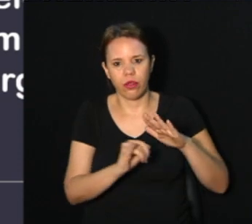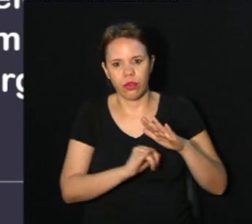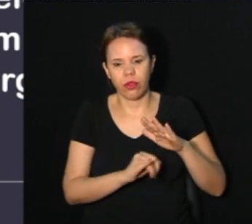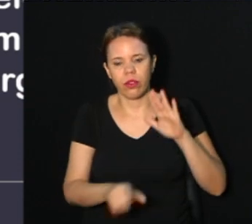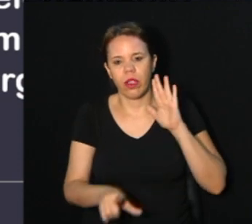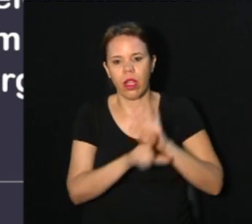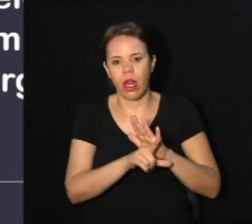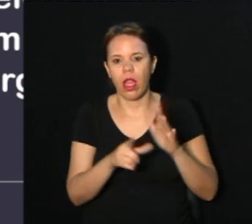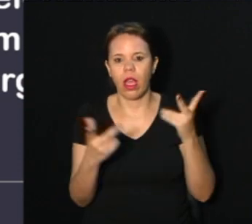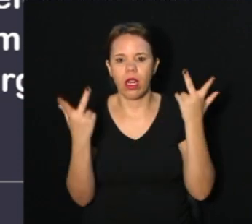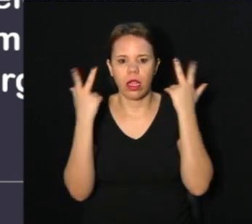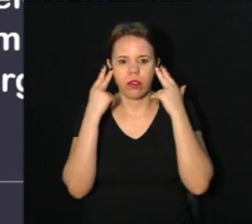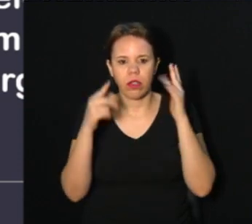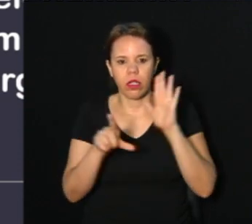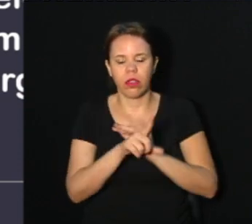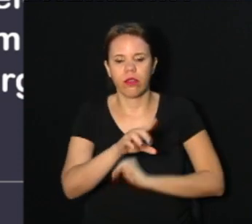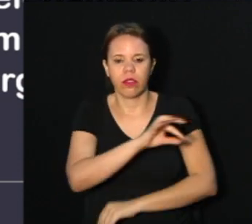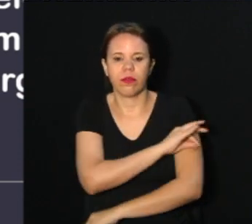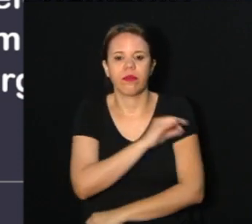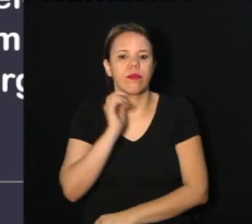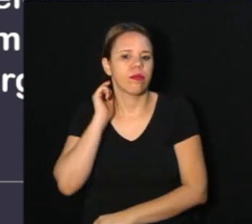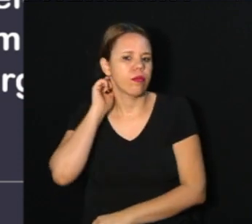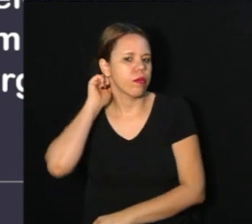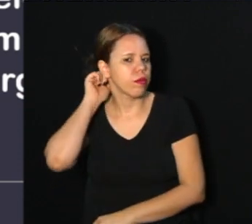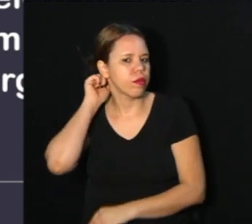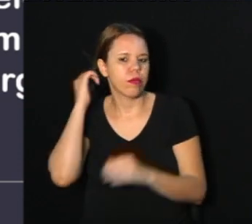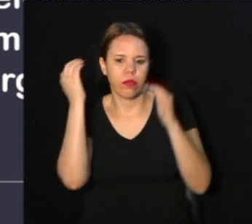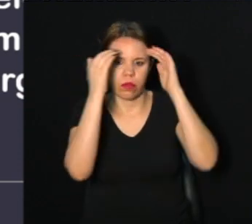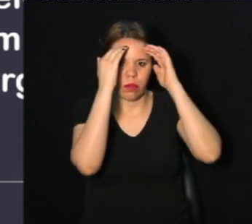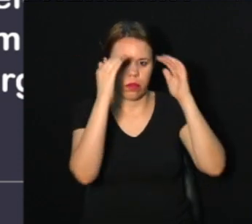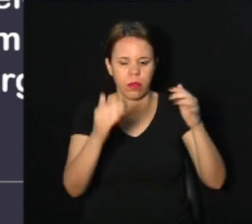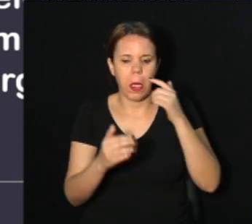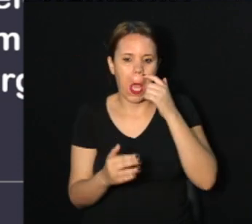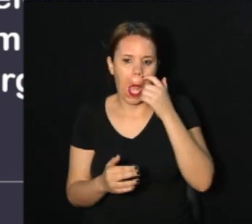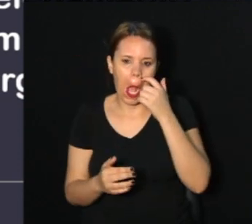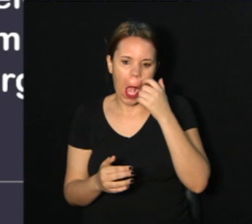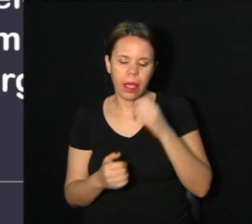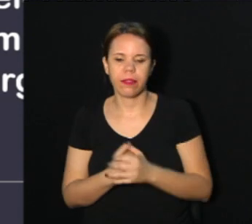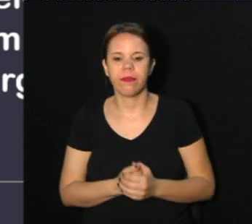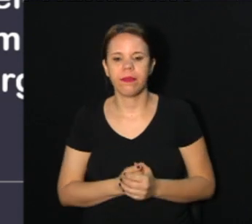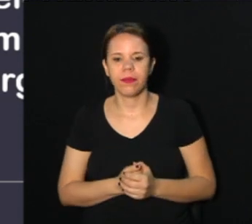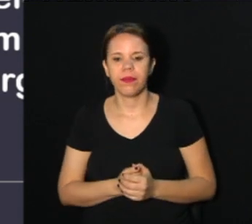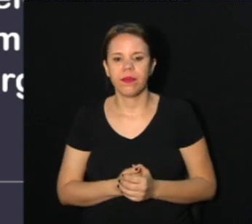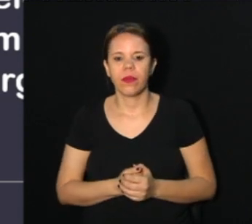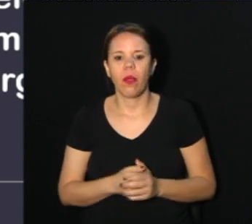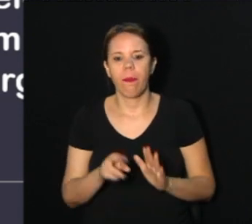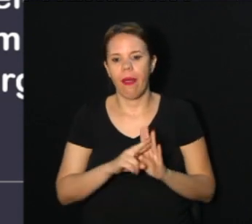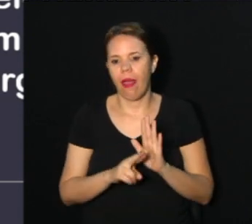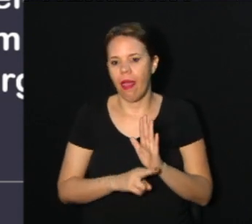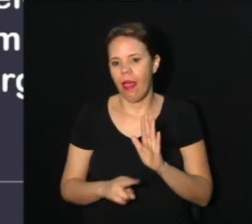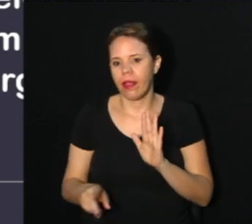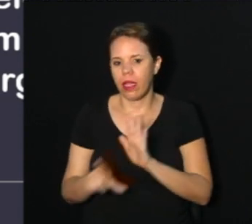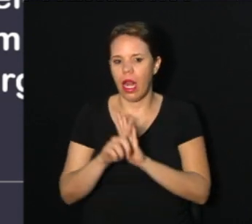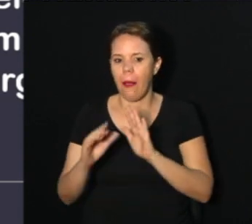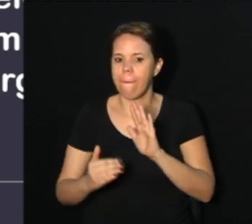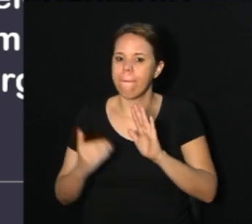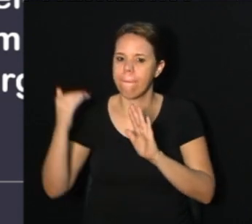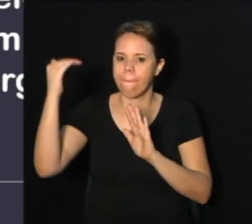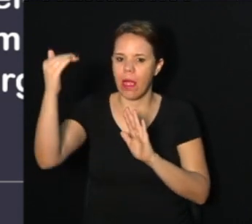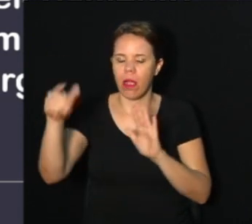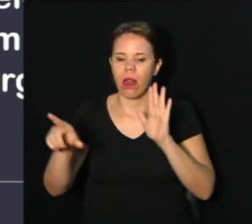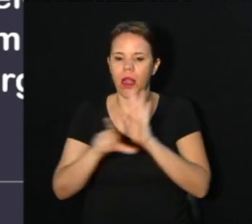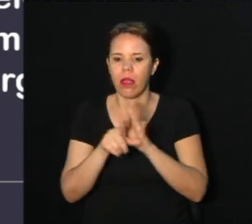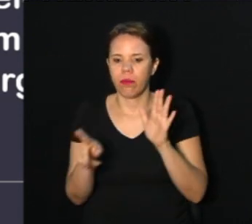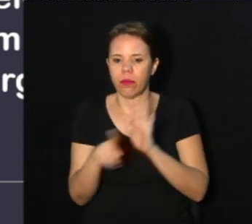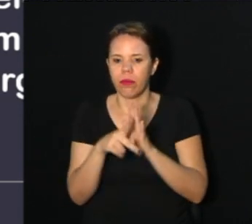na Lei Orgânica, então, na verdade, nós estamos cumprindo uma diretriz da Lei Maior do município, a Lei Orgânica do município de